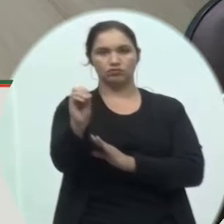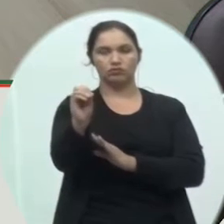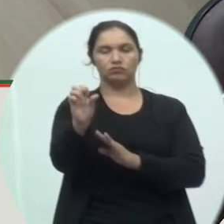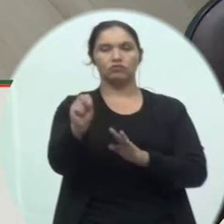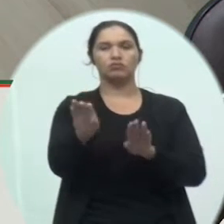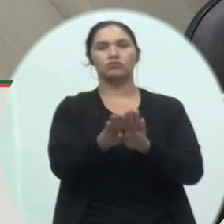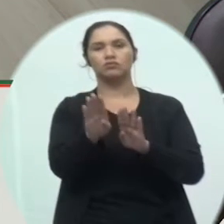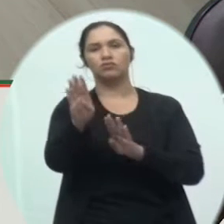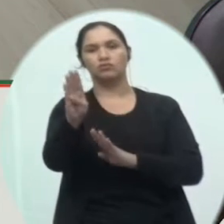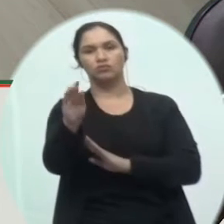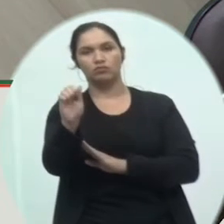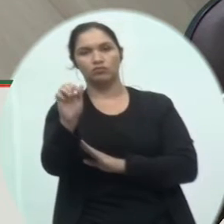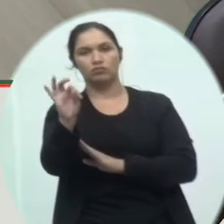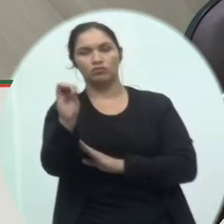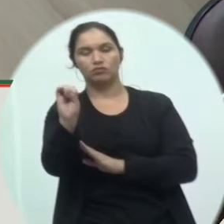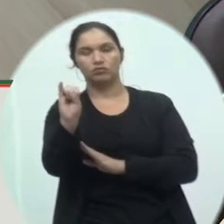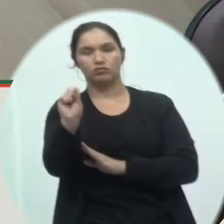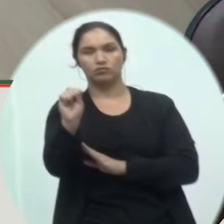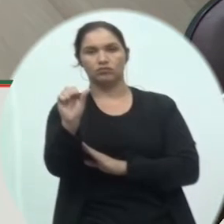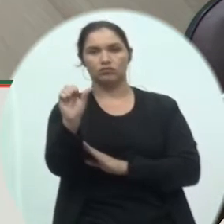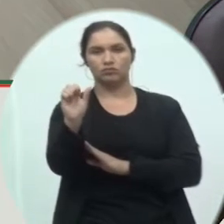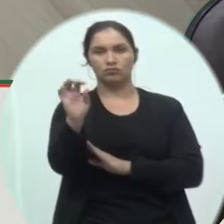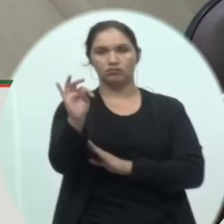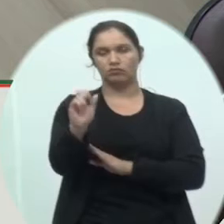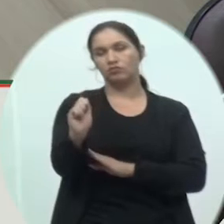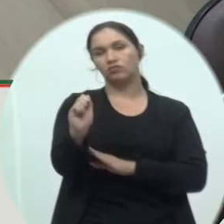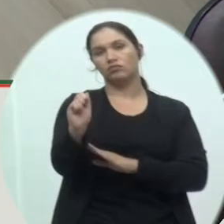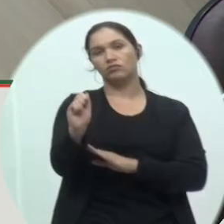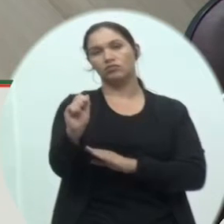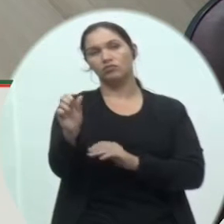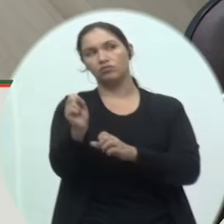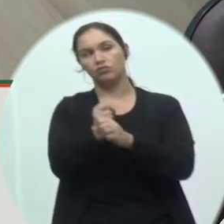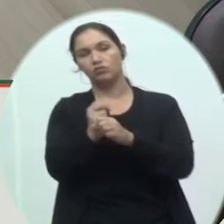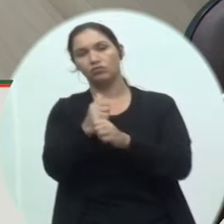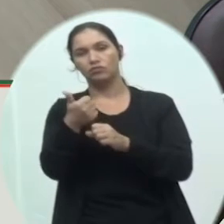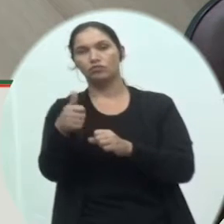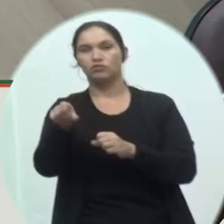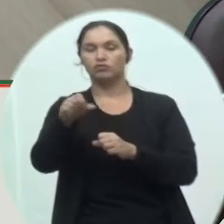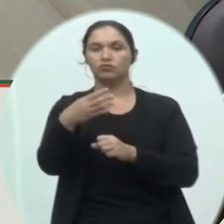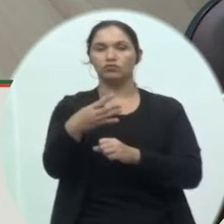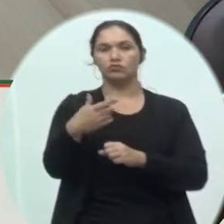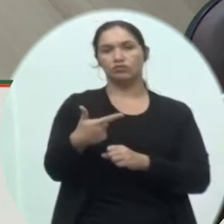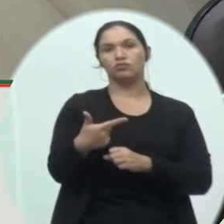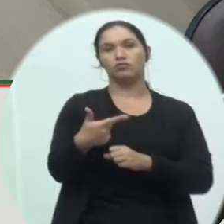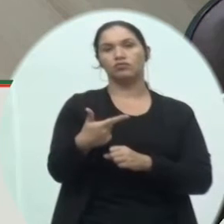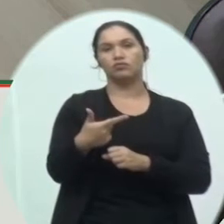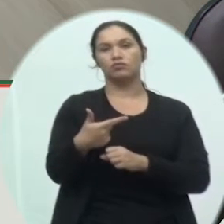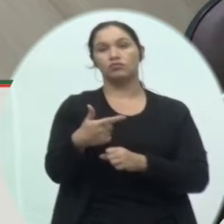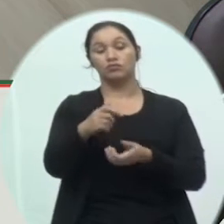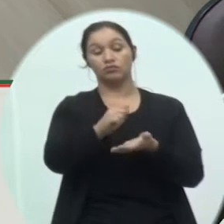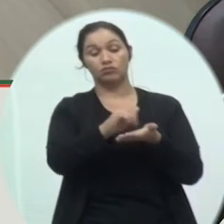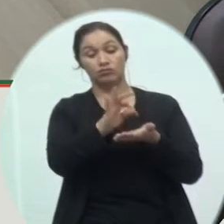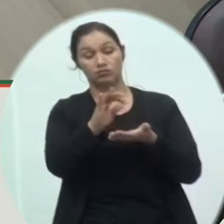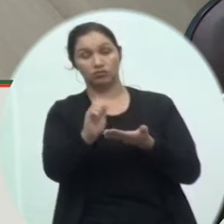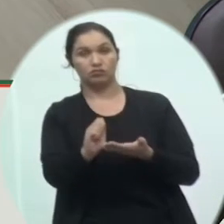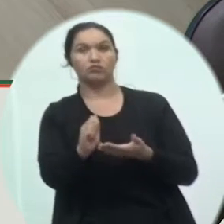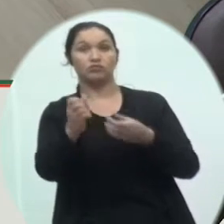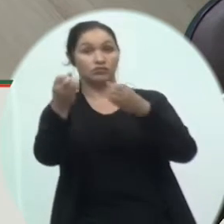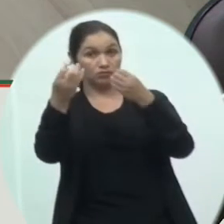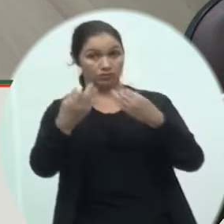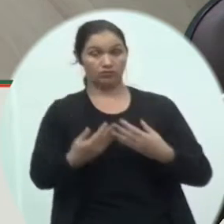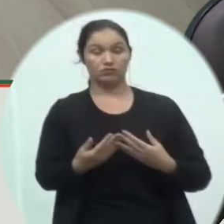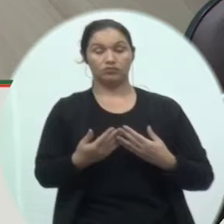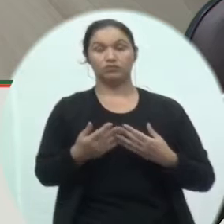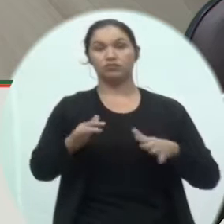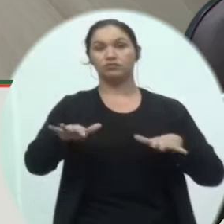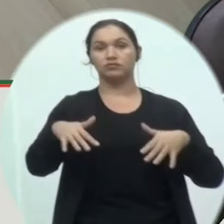de outros ditos não protestantes em 1942, segundo ata da época, registrou-se.